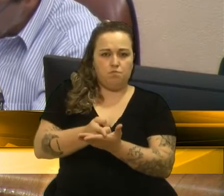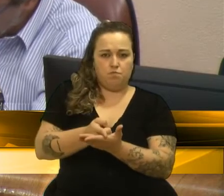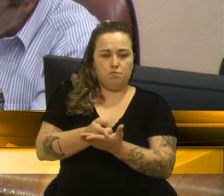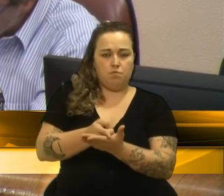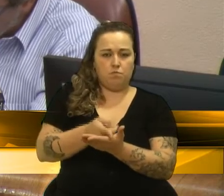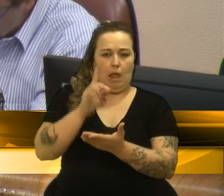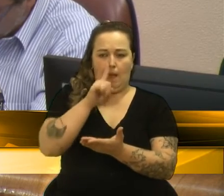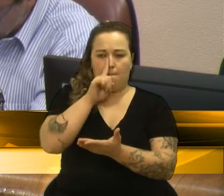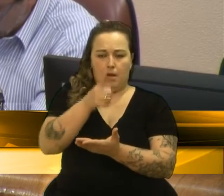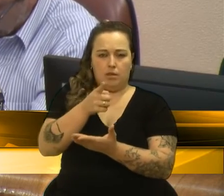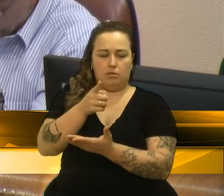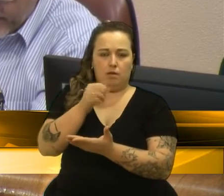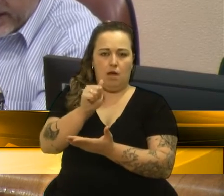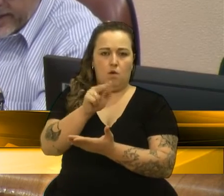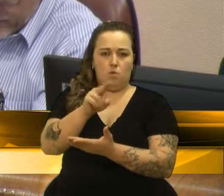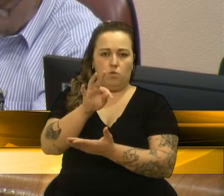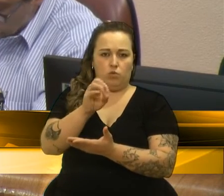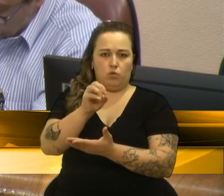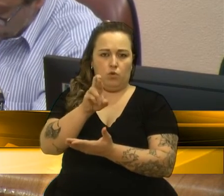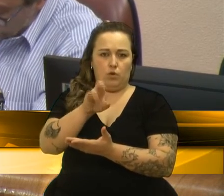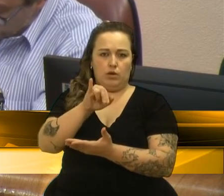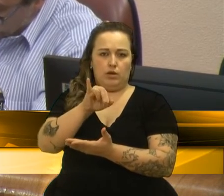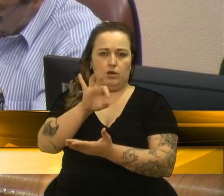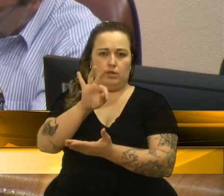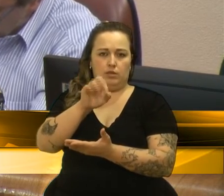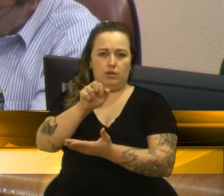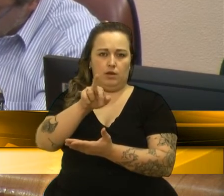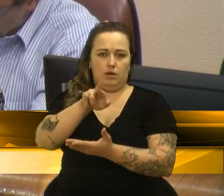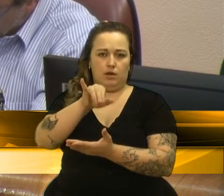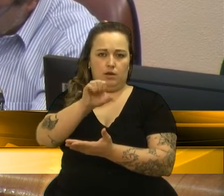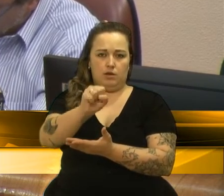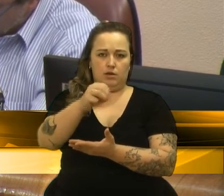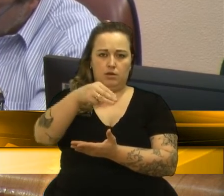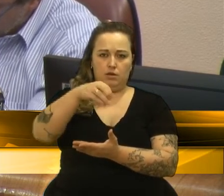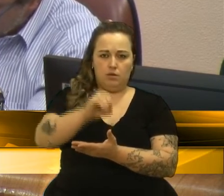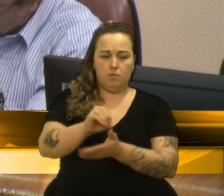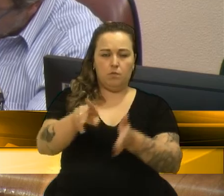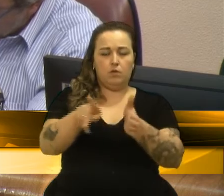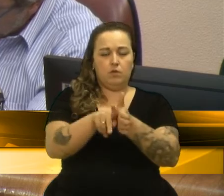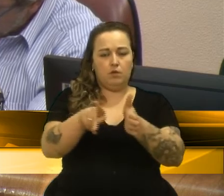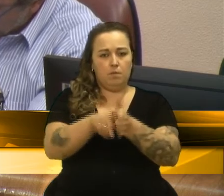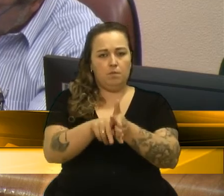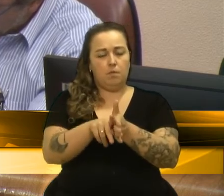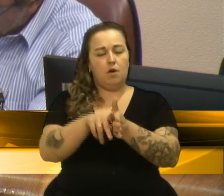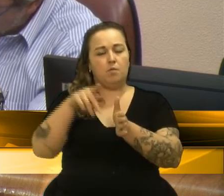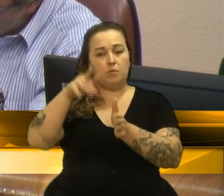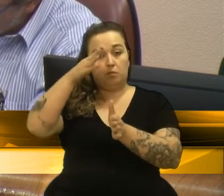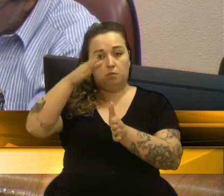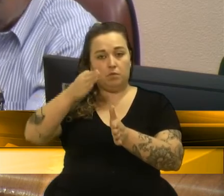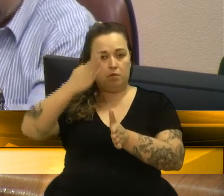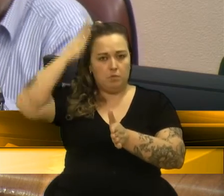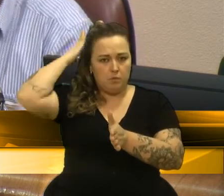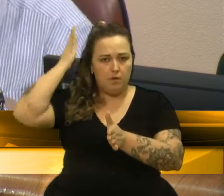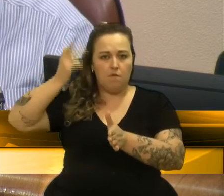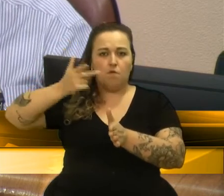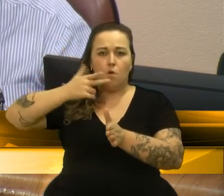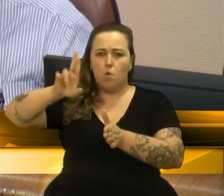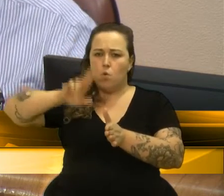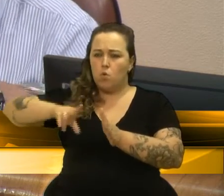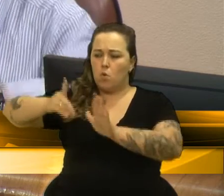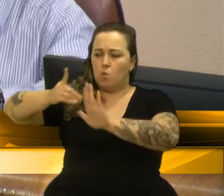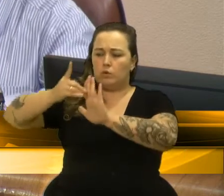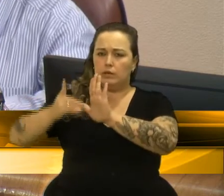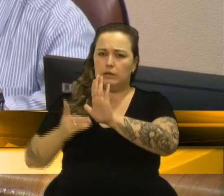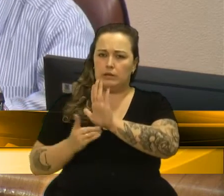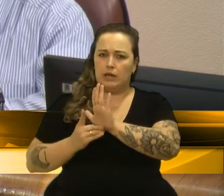democrático, fecha aspas. Além disso, o prefeito municipal, de forma arbitrária, valeu-se de um decreto